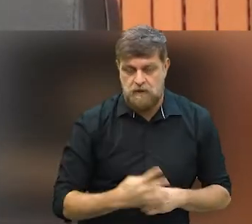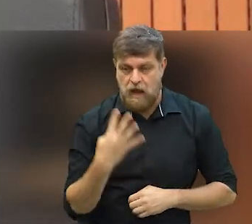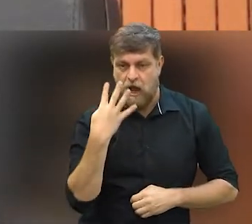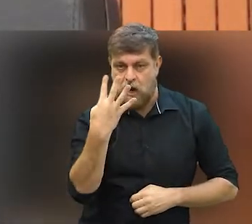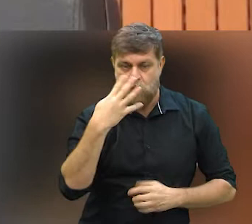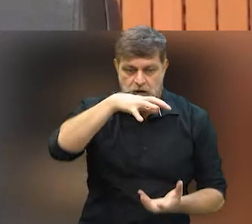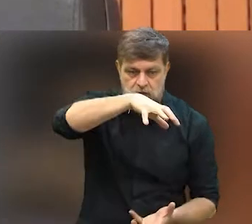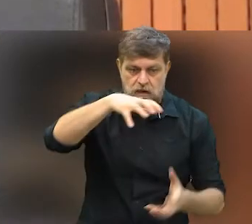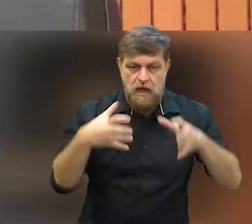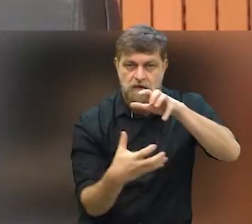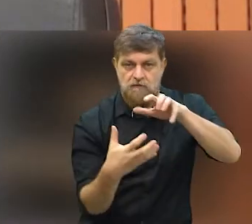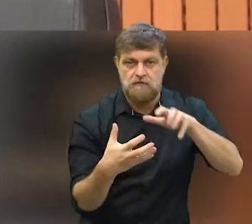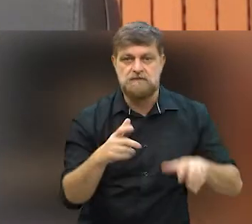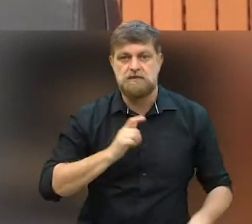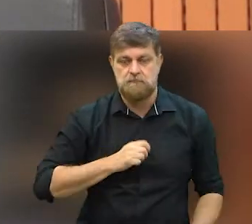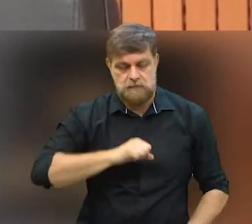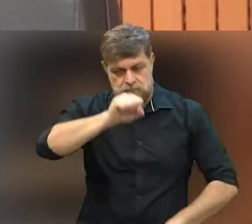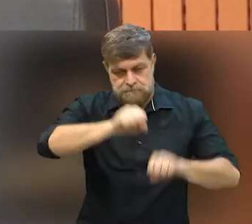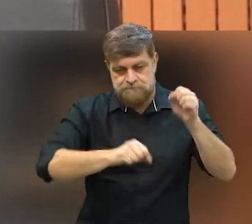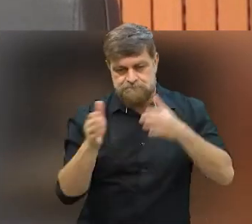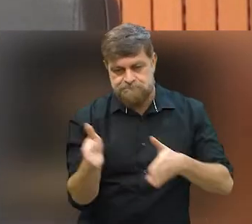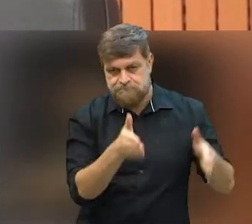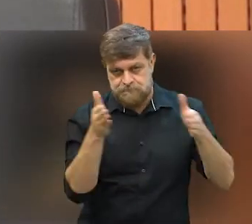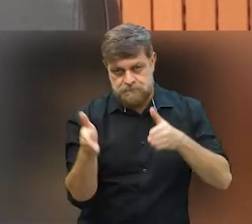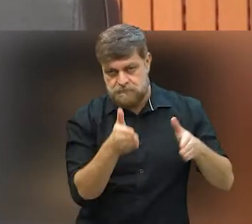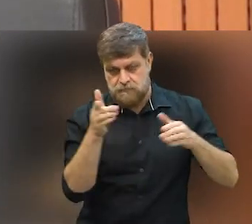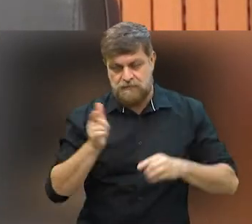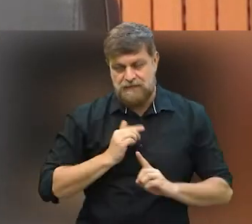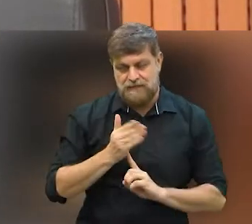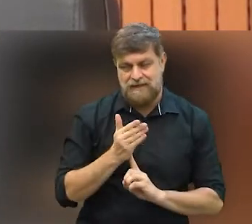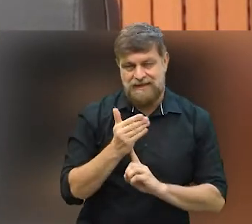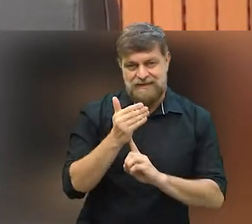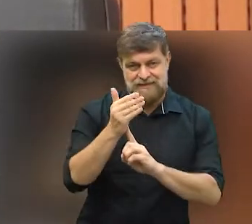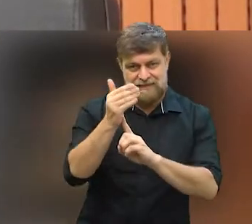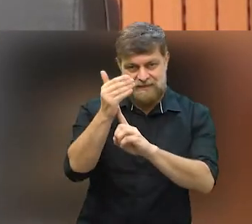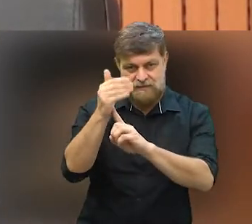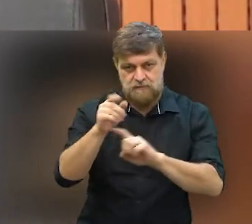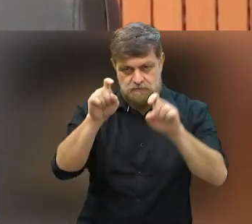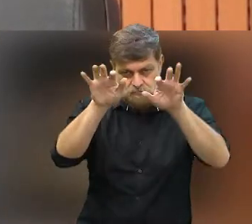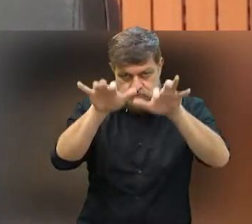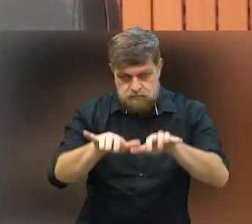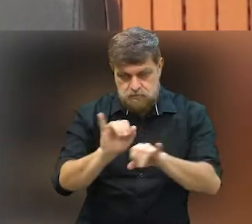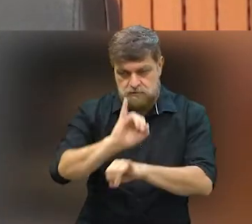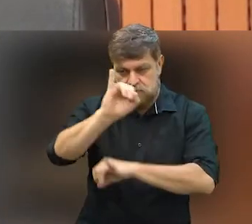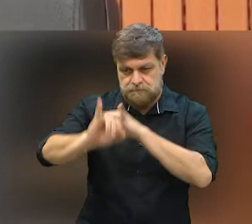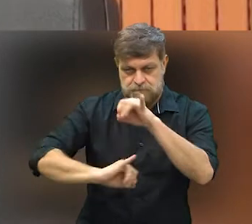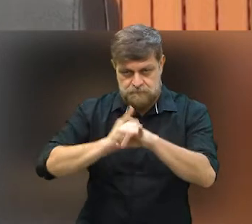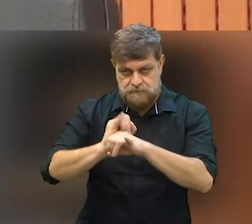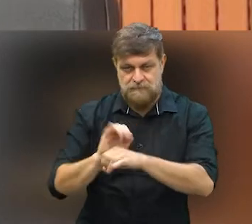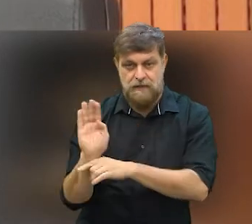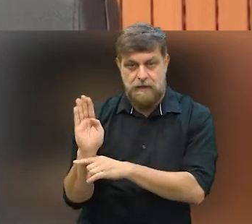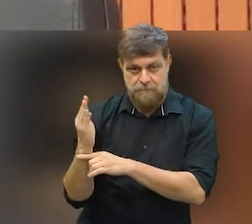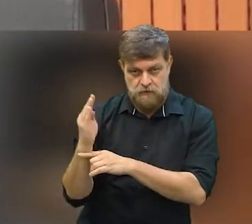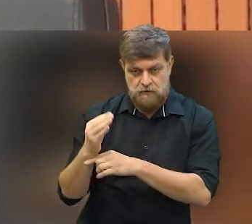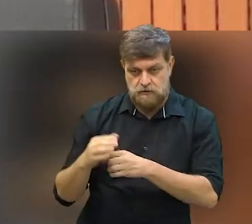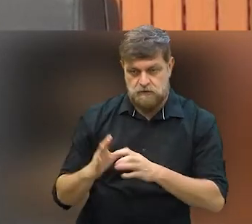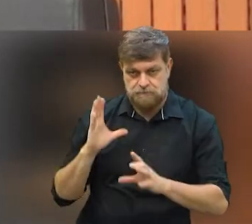EA chamada a quarta Revolução Industrial marcada pela convergência de tecnologias digitais